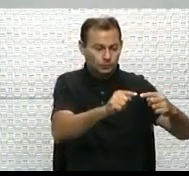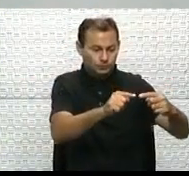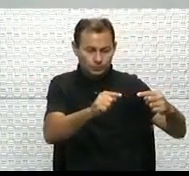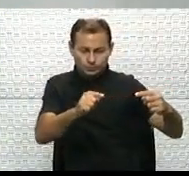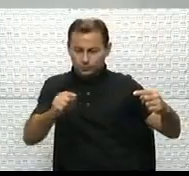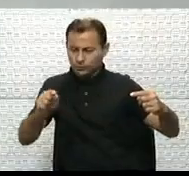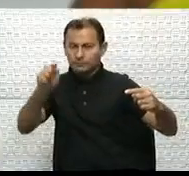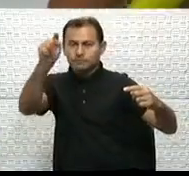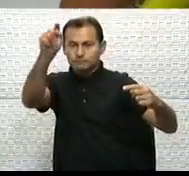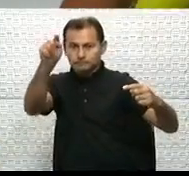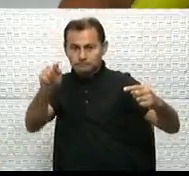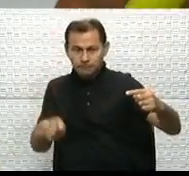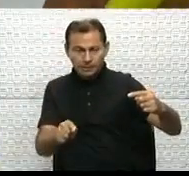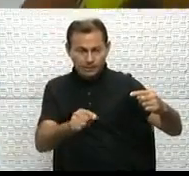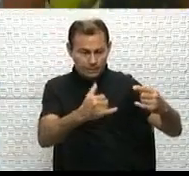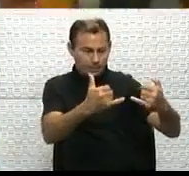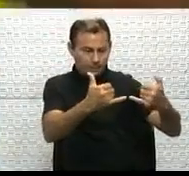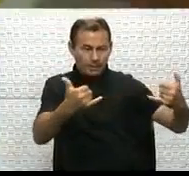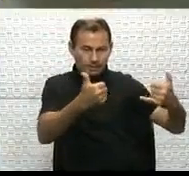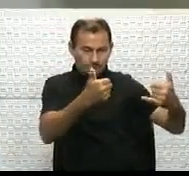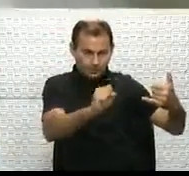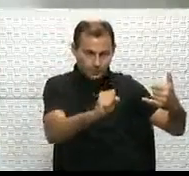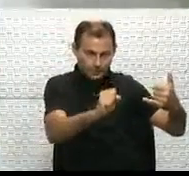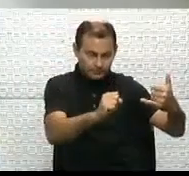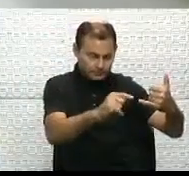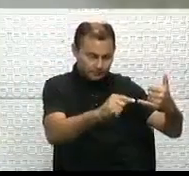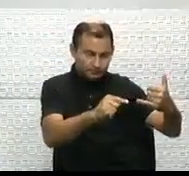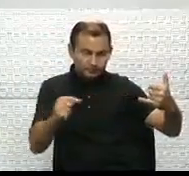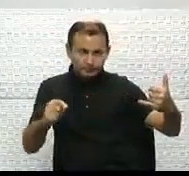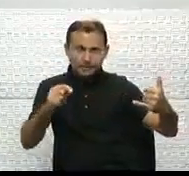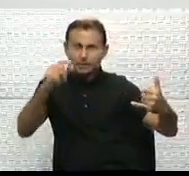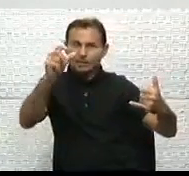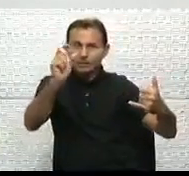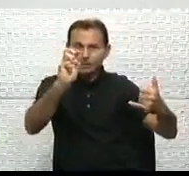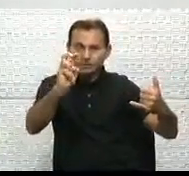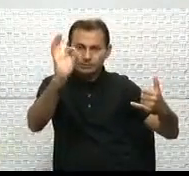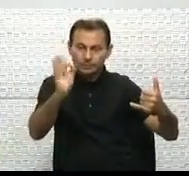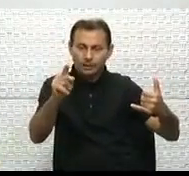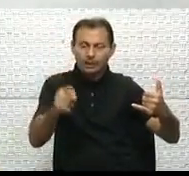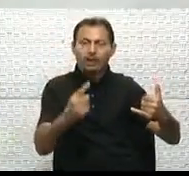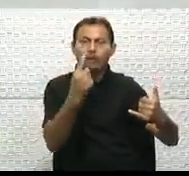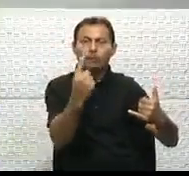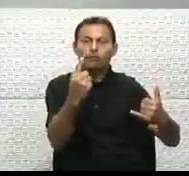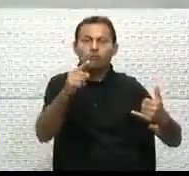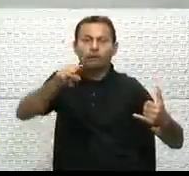no cruzamento dessa linha com essa coluna é